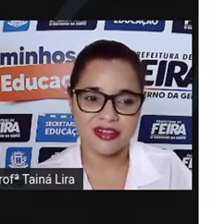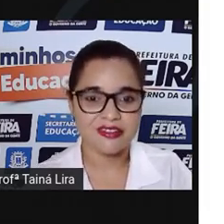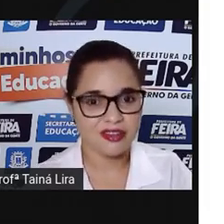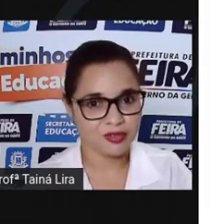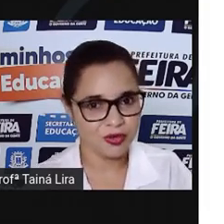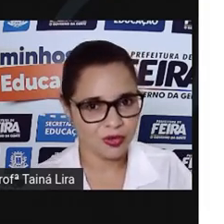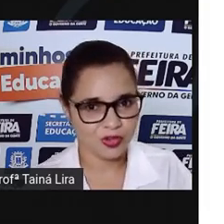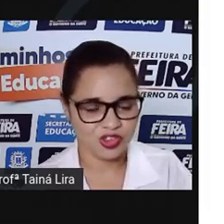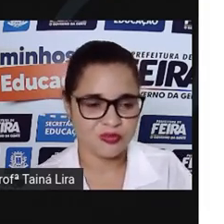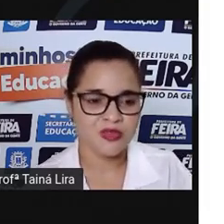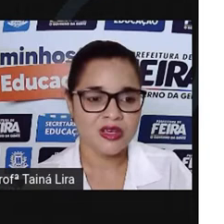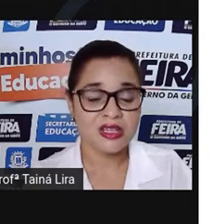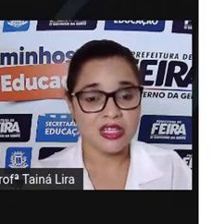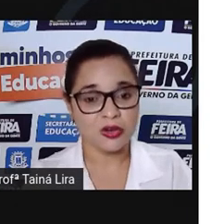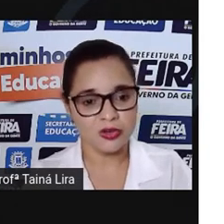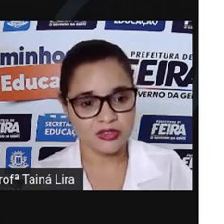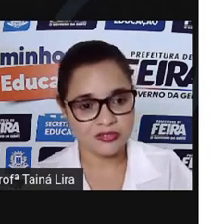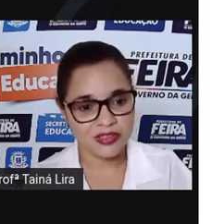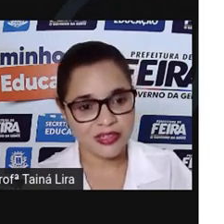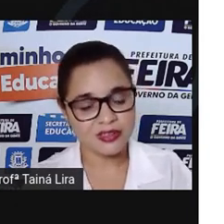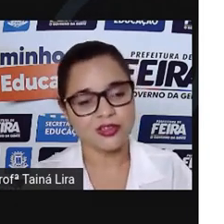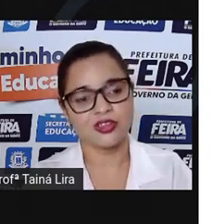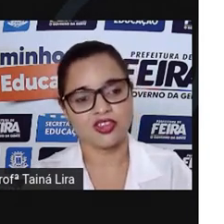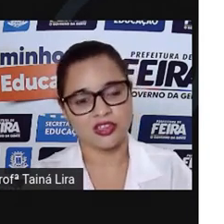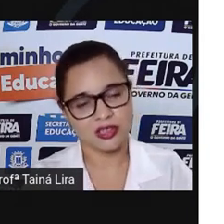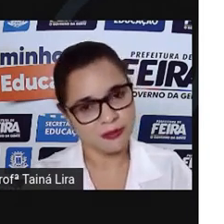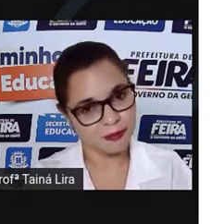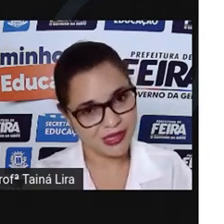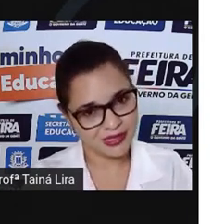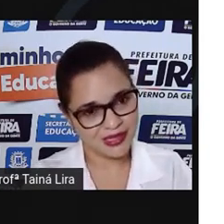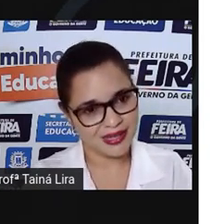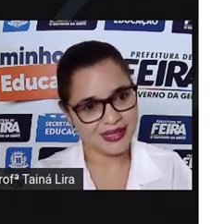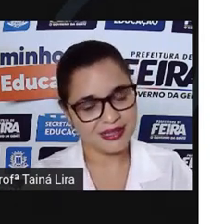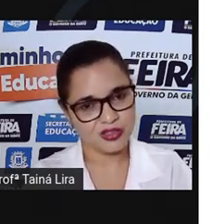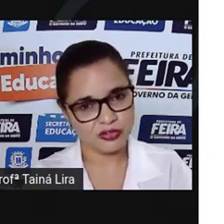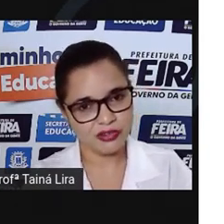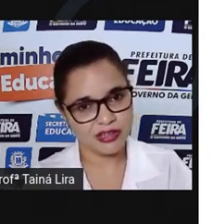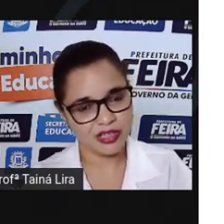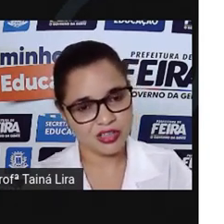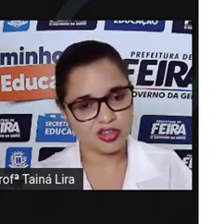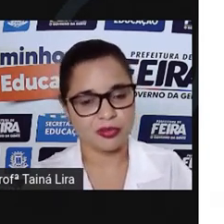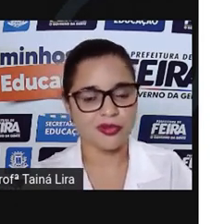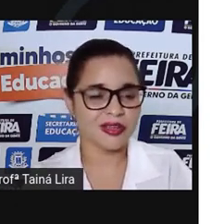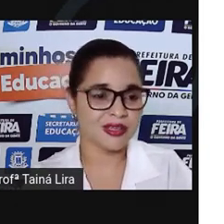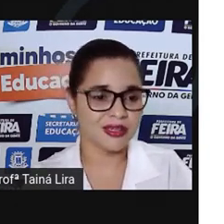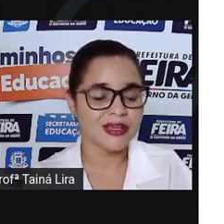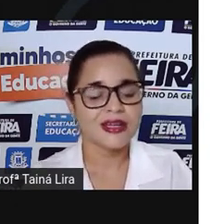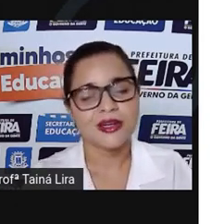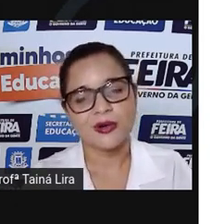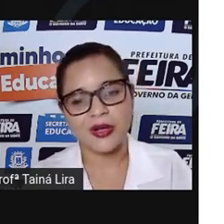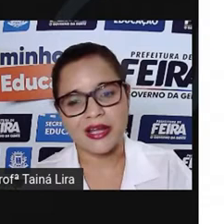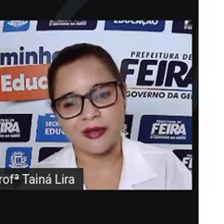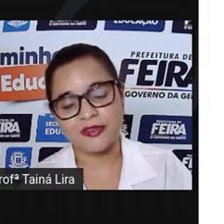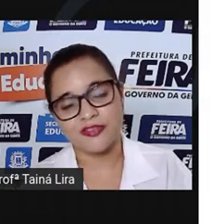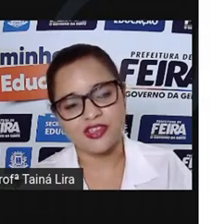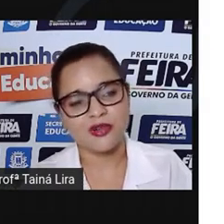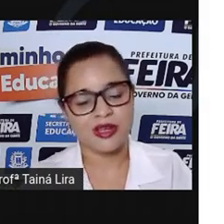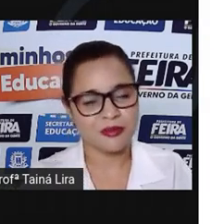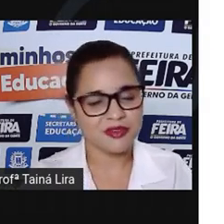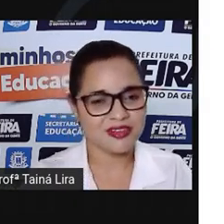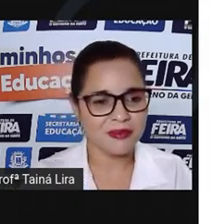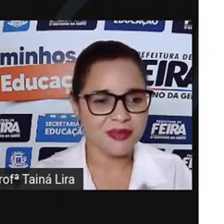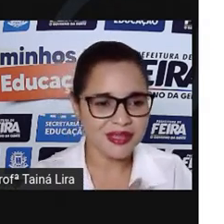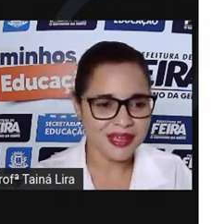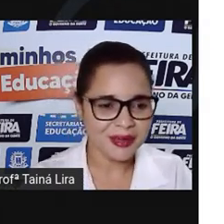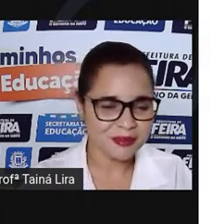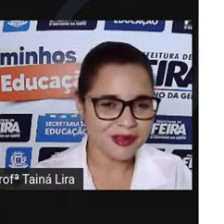vocês têm acesso hoje. Inclusive, a tecnologia também era diferente, porque os